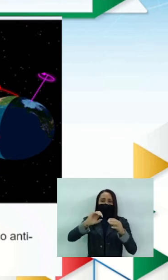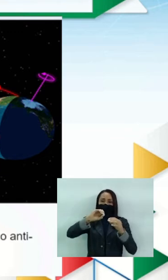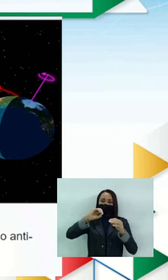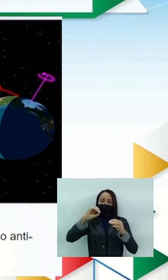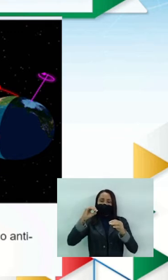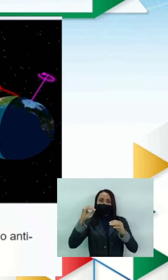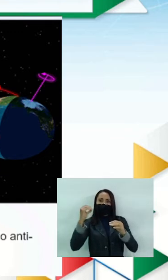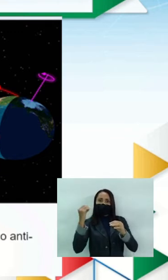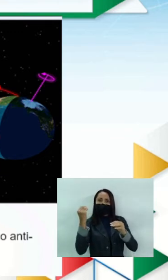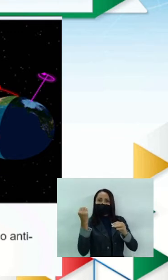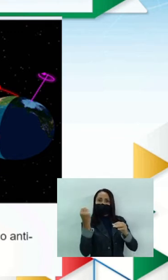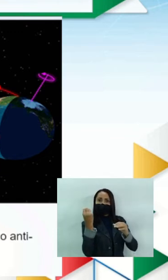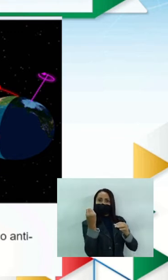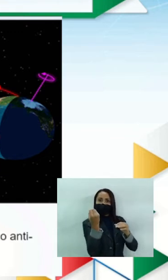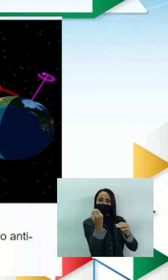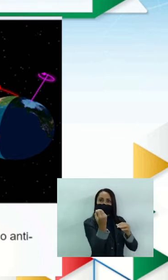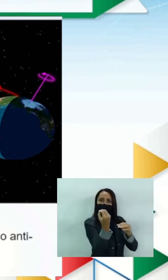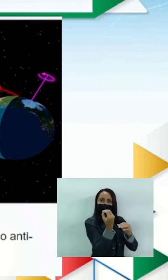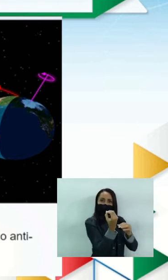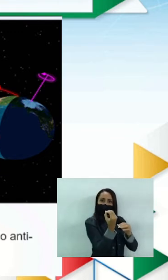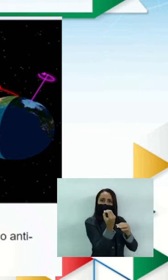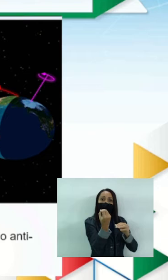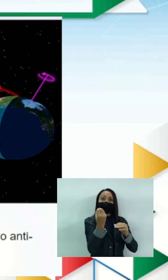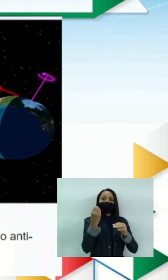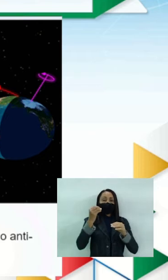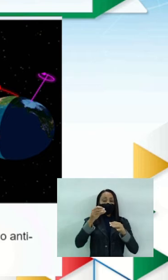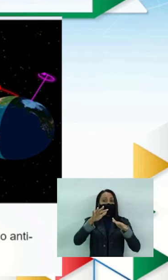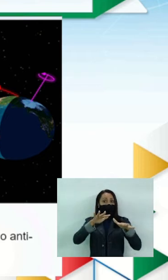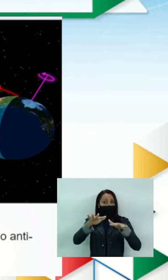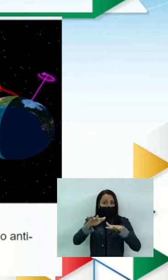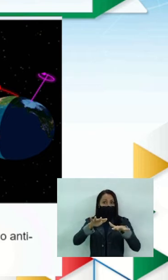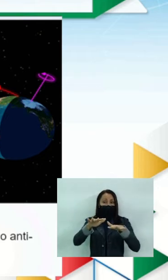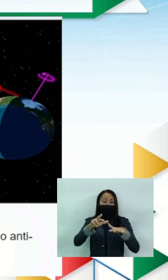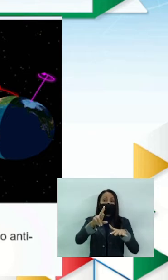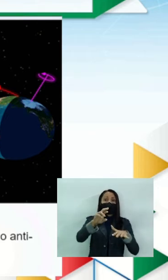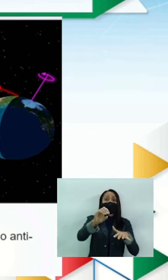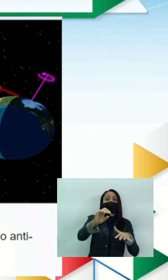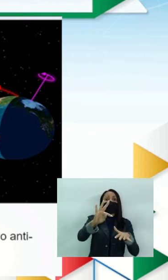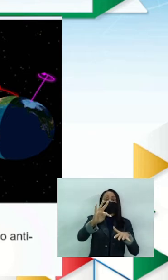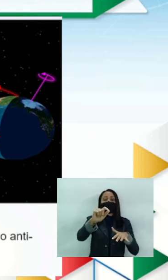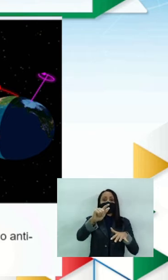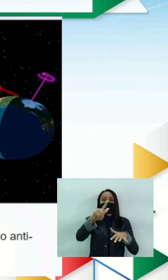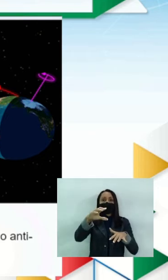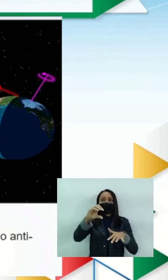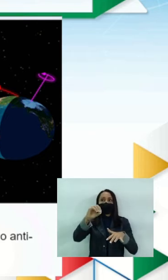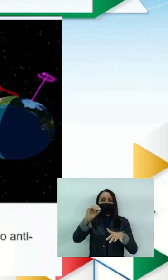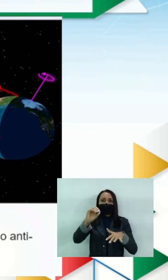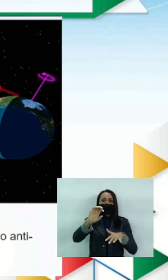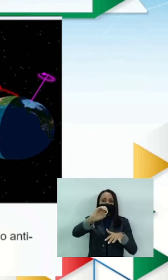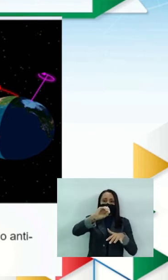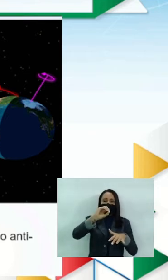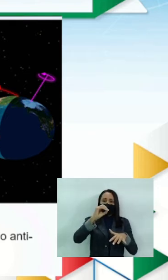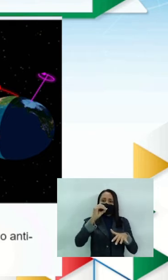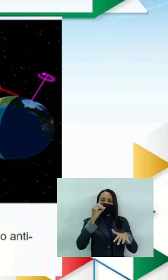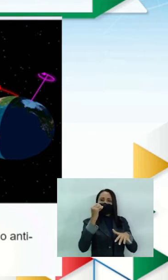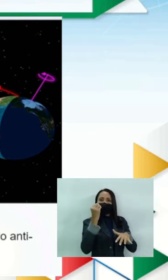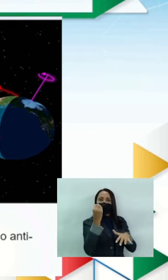girando aqui, ó. Presta atenção aqui, vai girando assim, ó. O seu movimento de rotação no seu próprio eixo e fazendo um movimento